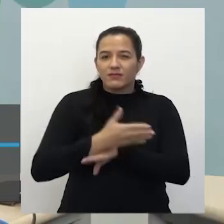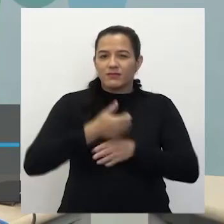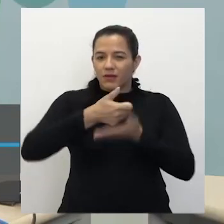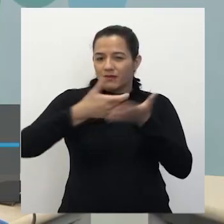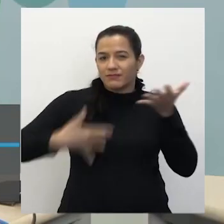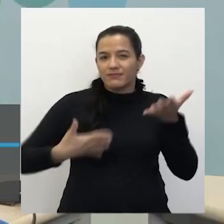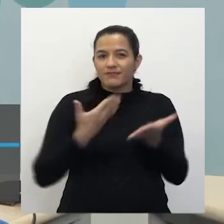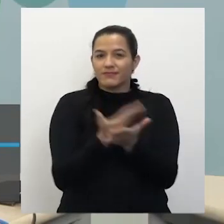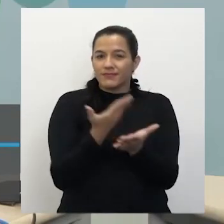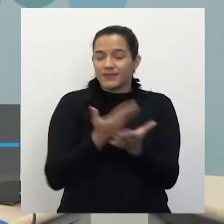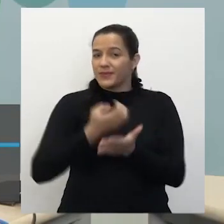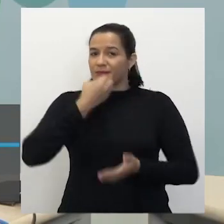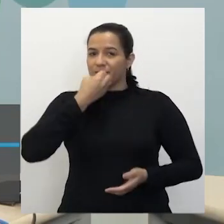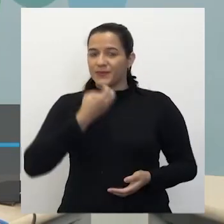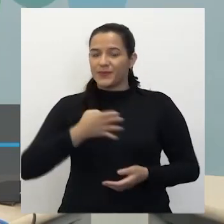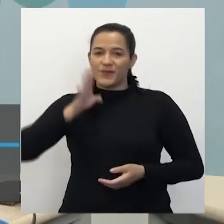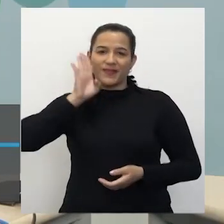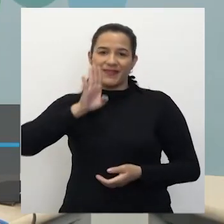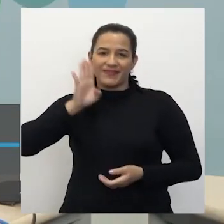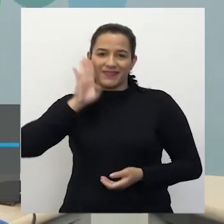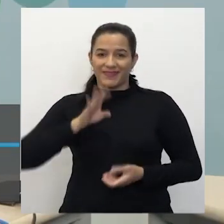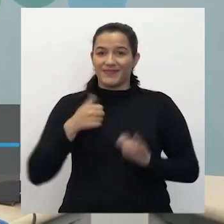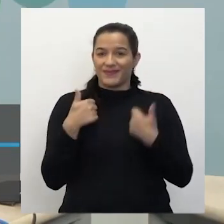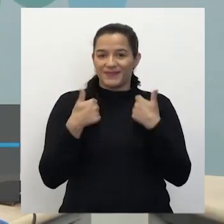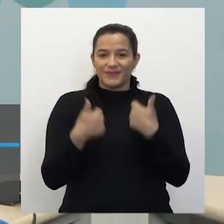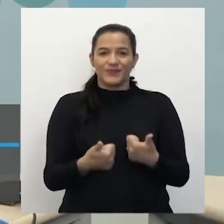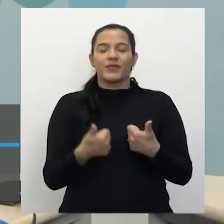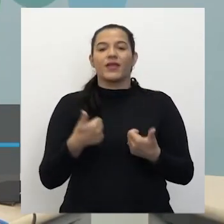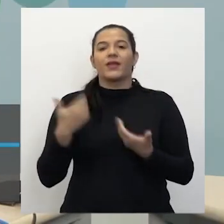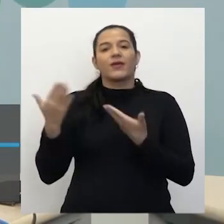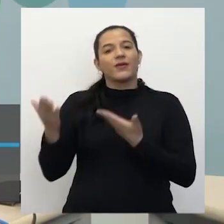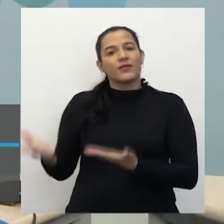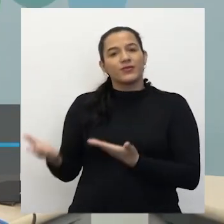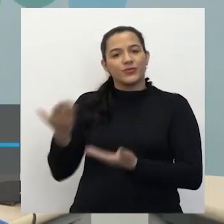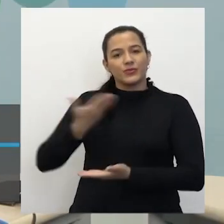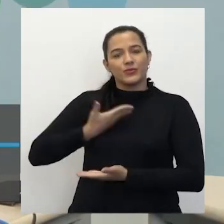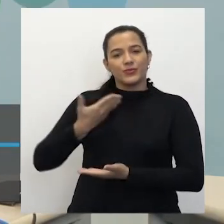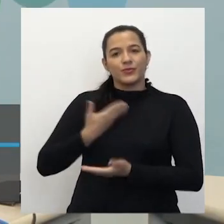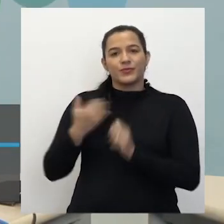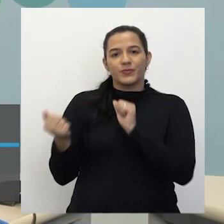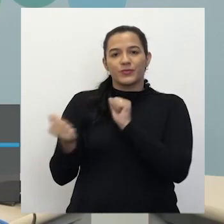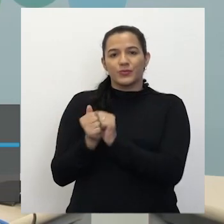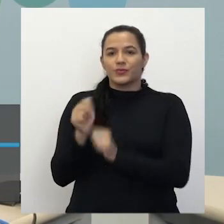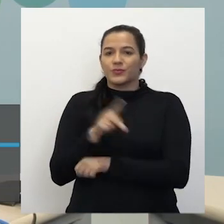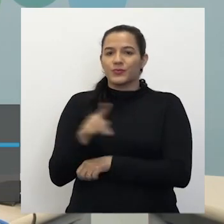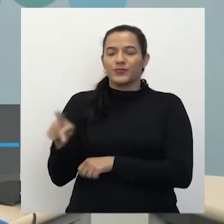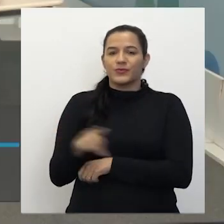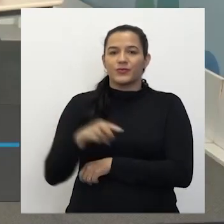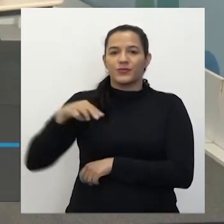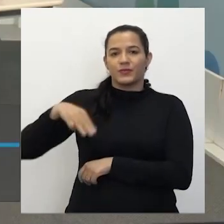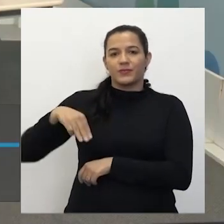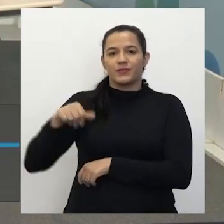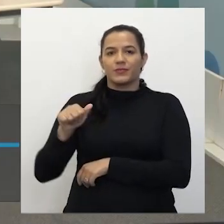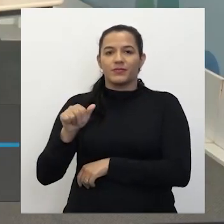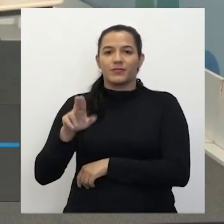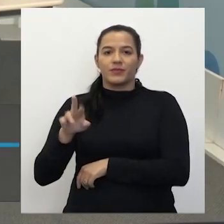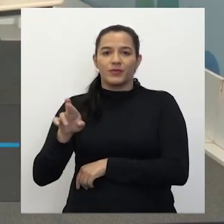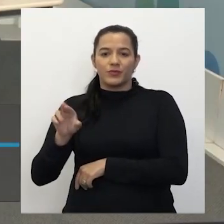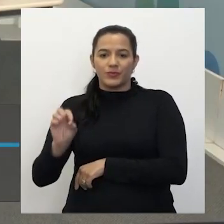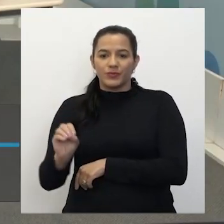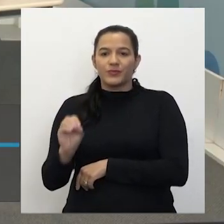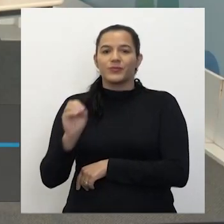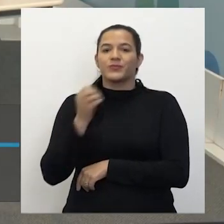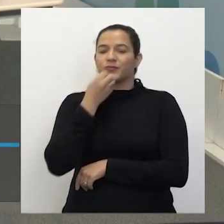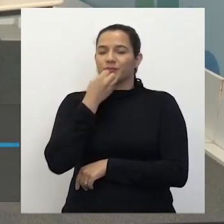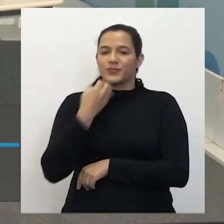bacana. Hoje temos aqui o nosso professor, nosso querido professor Mauro. E aí, professor Mauro, Nosso como querido está? professor Mauro, Sim, nossa nosso querida professora querido